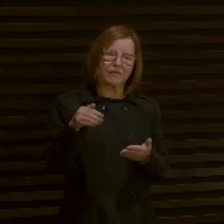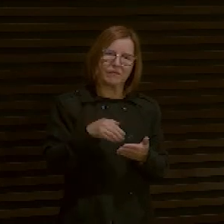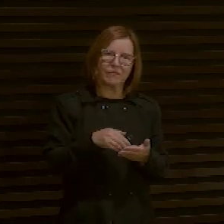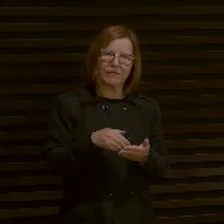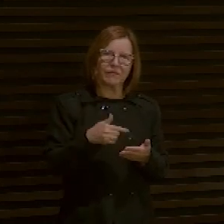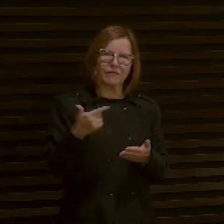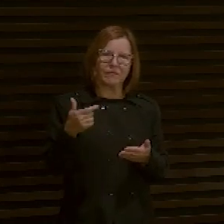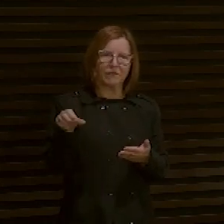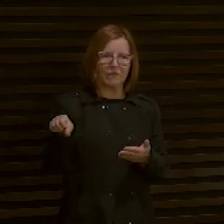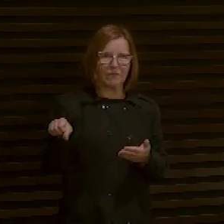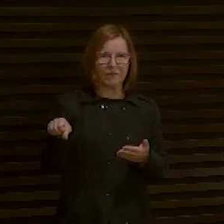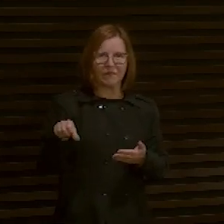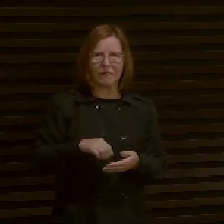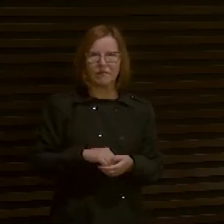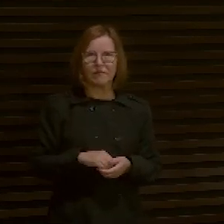29.